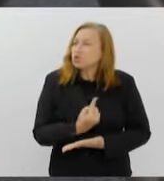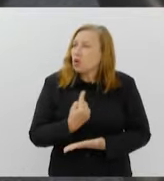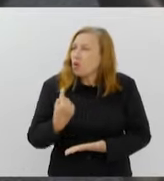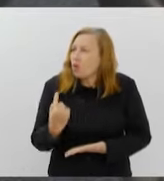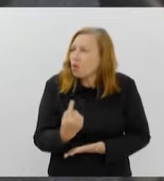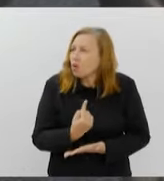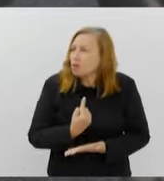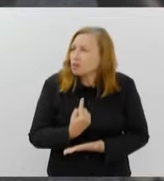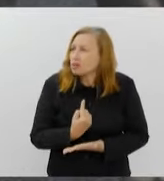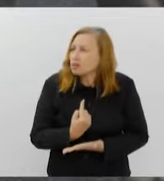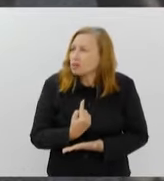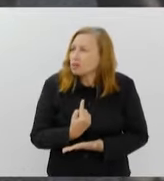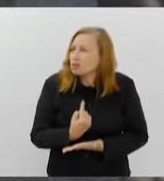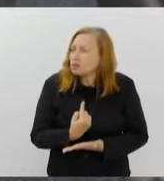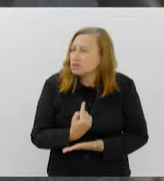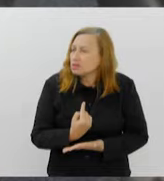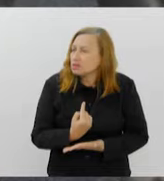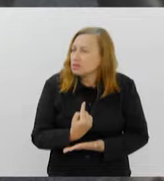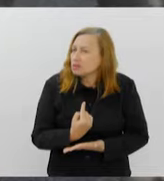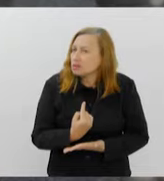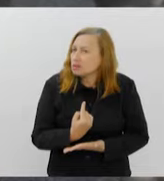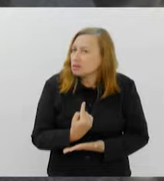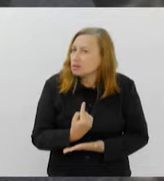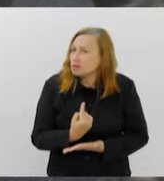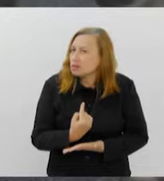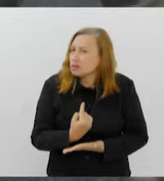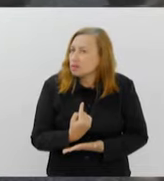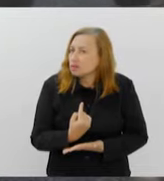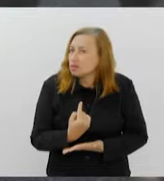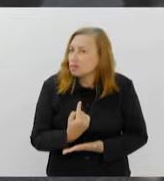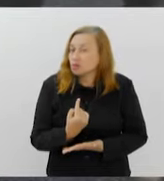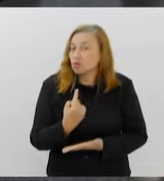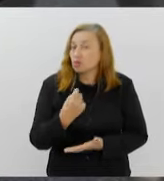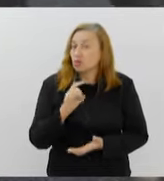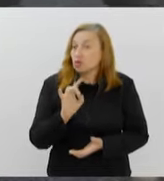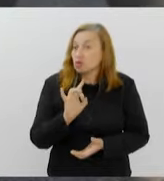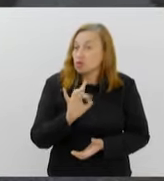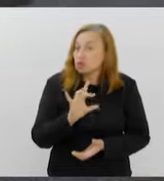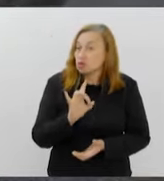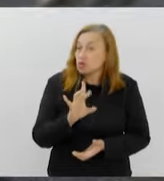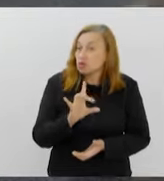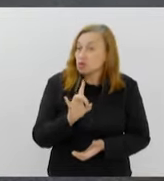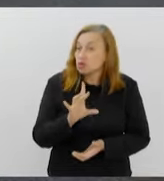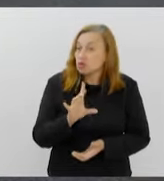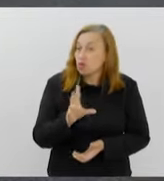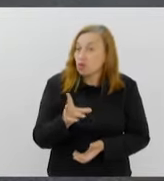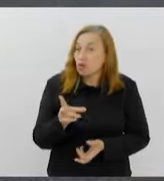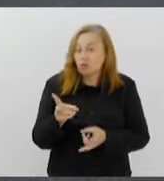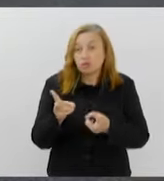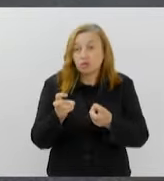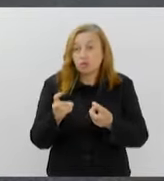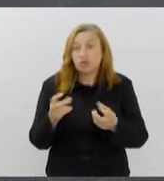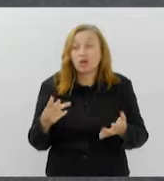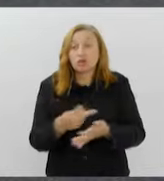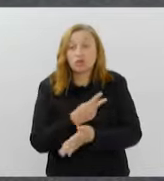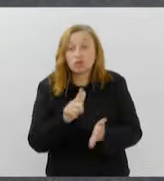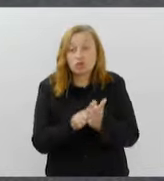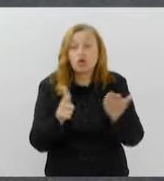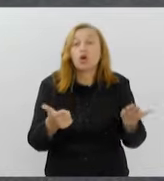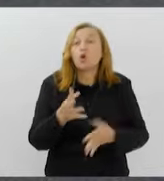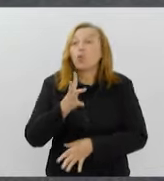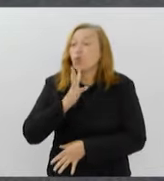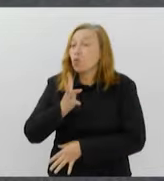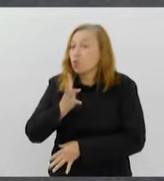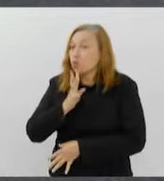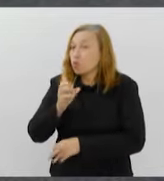ao que dizem os jornais eu conheço os dois Delegados conheço Dr e conheço